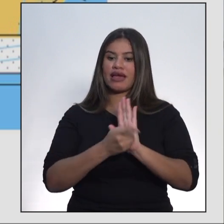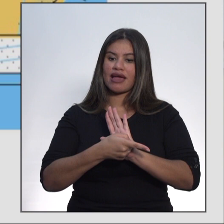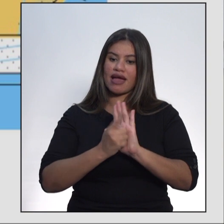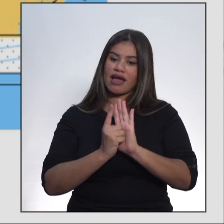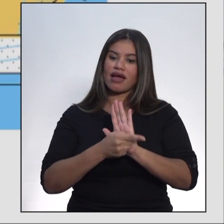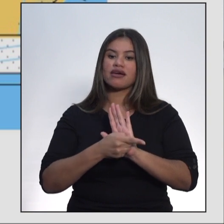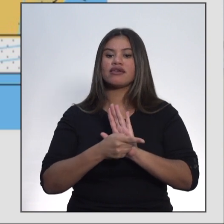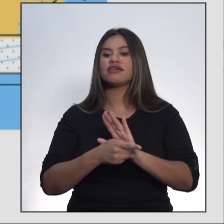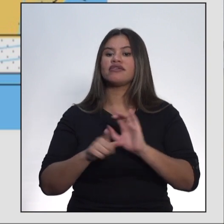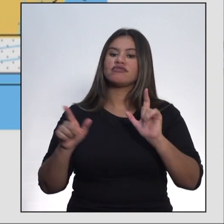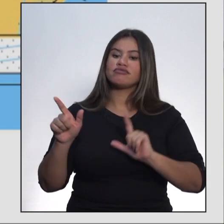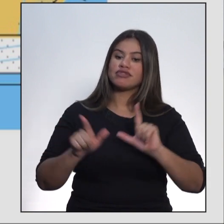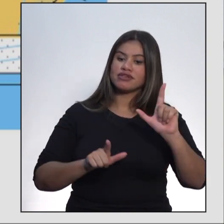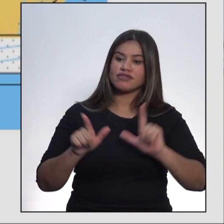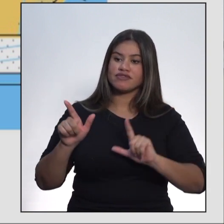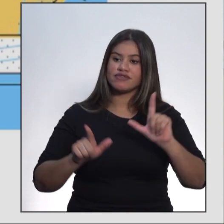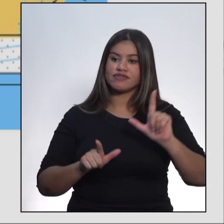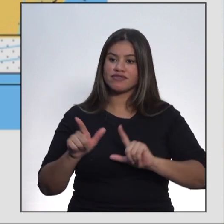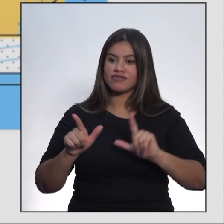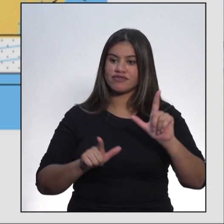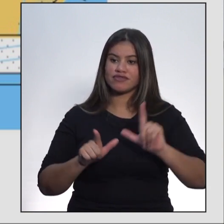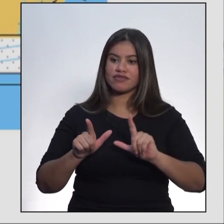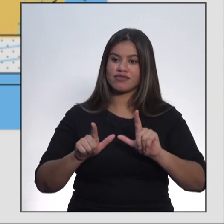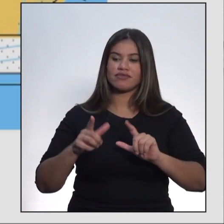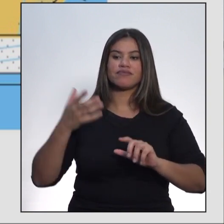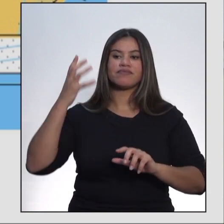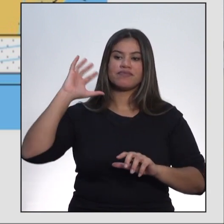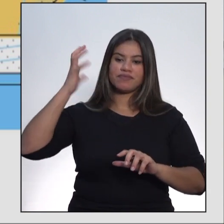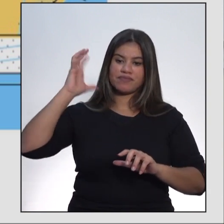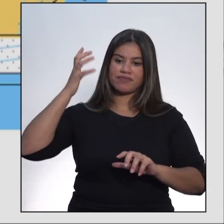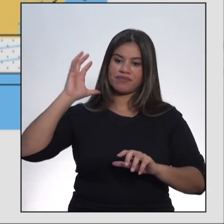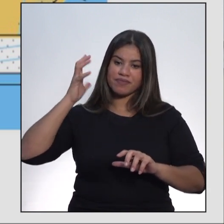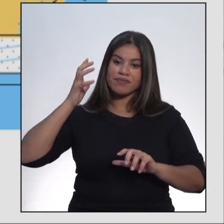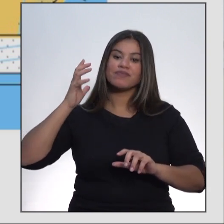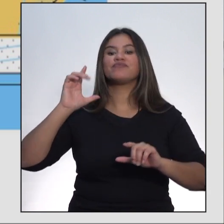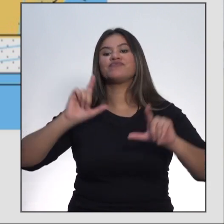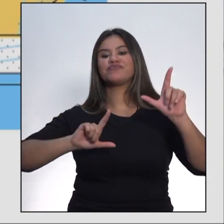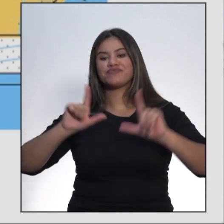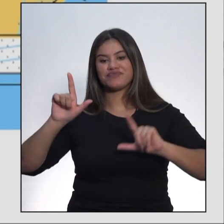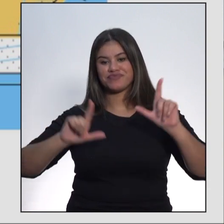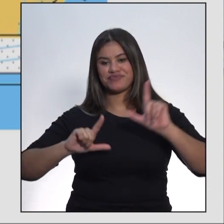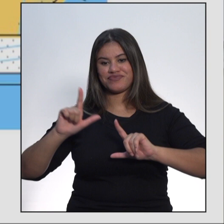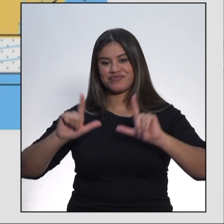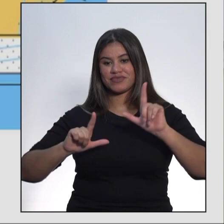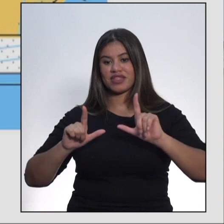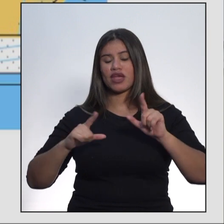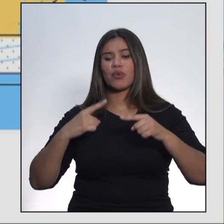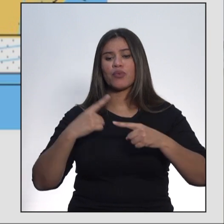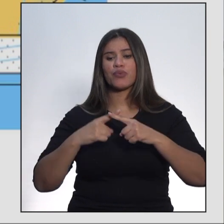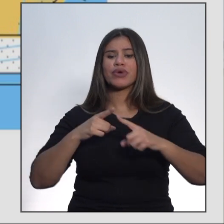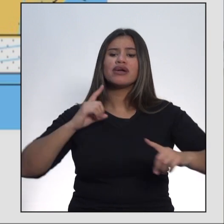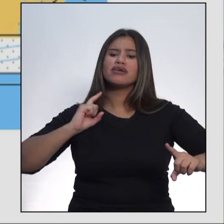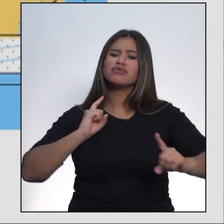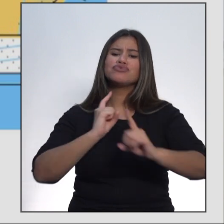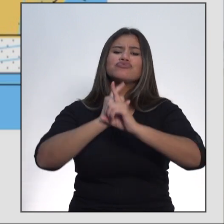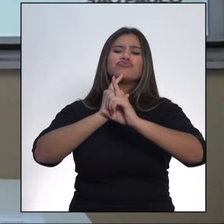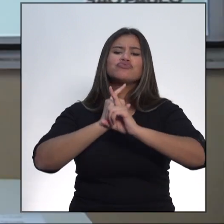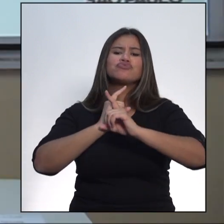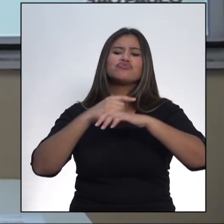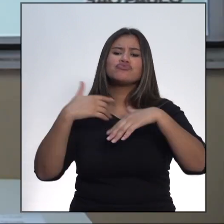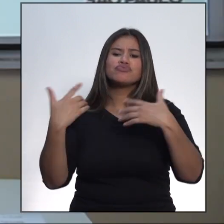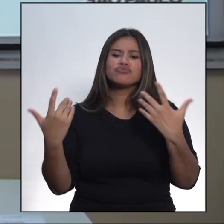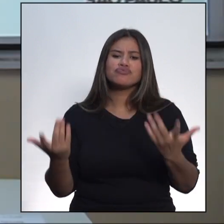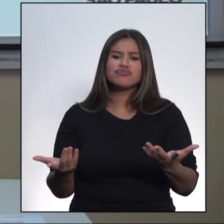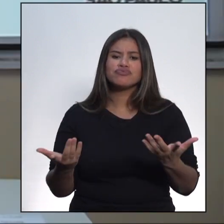TV. Por que que eles são encontrados nesses meios de comunicação? Por quê?